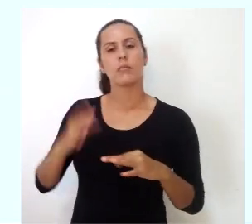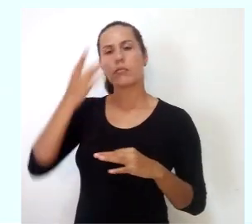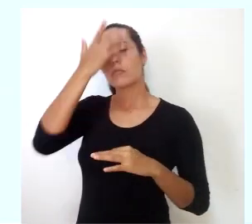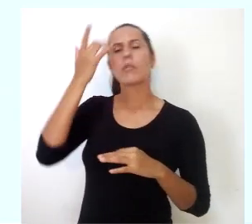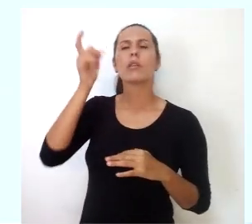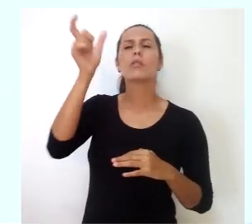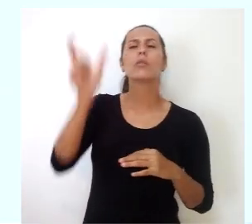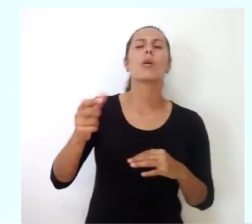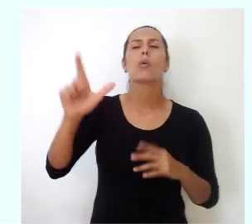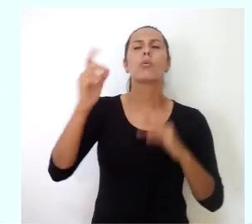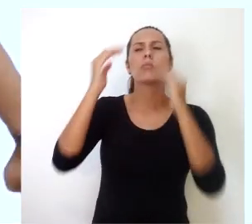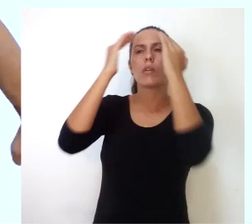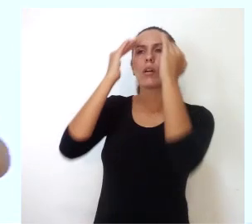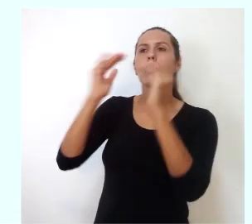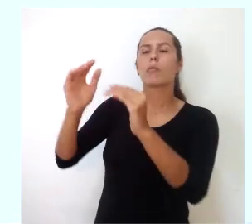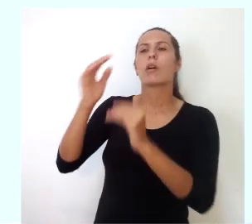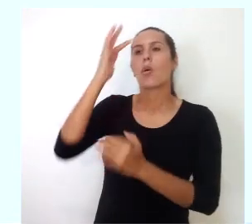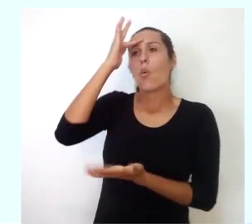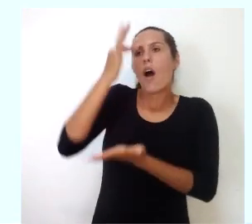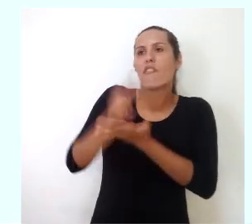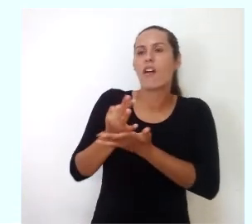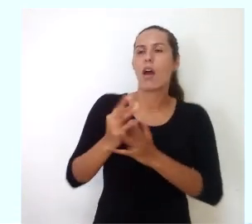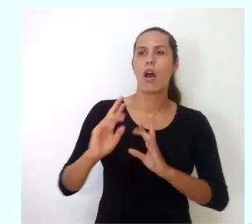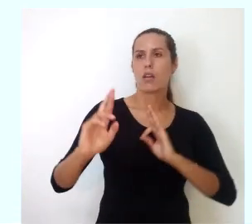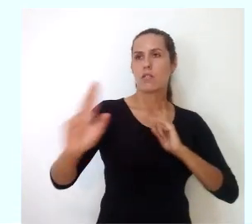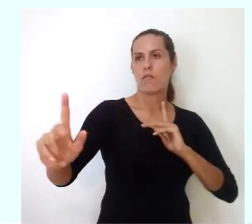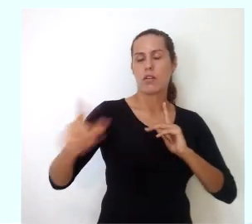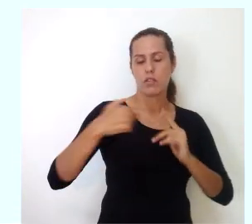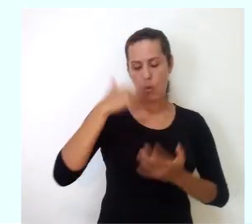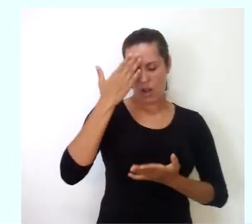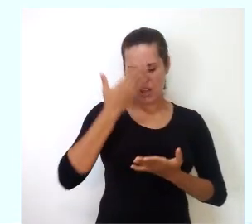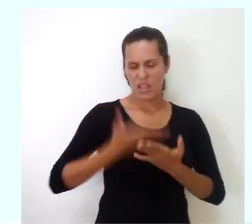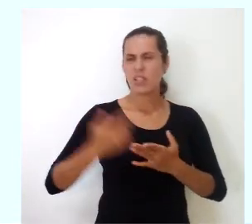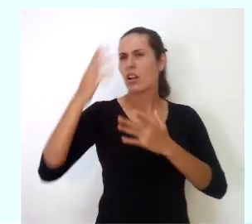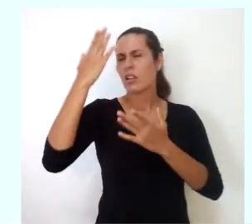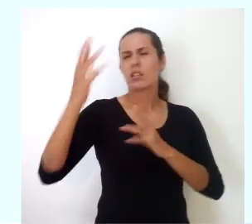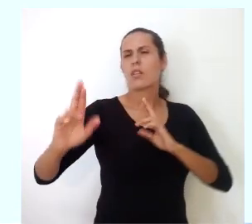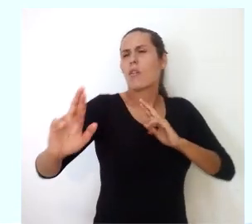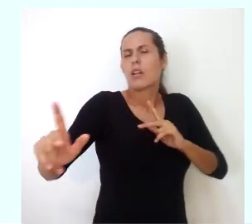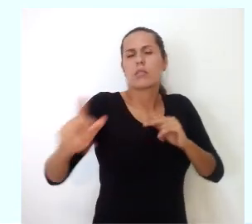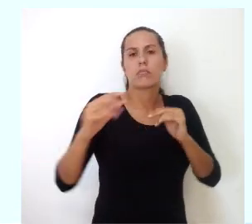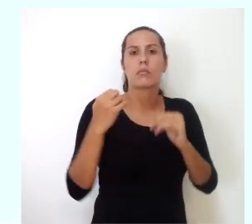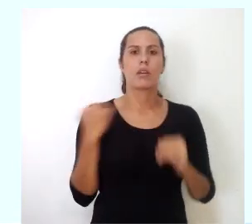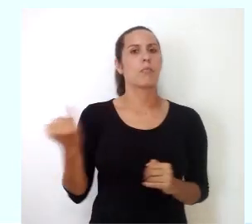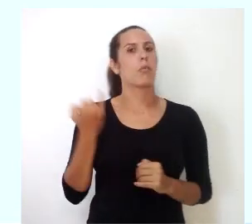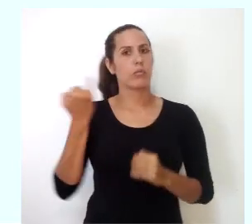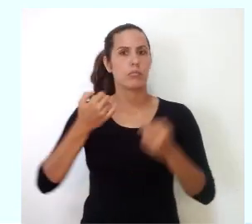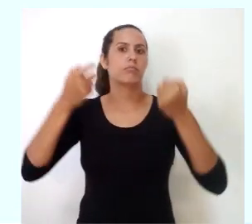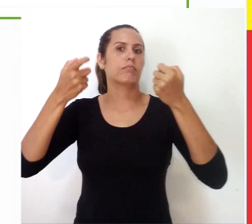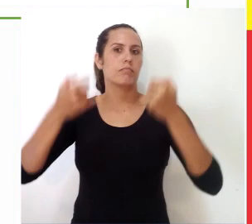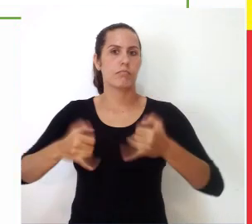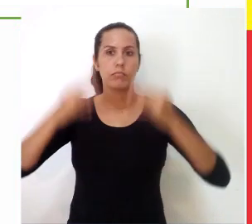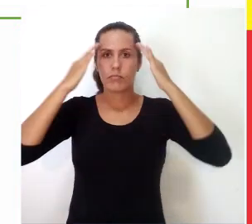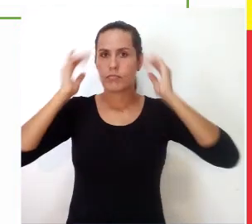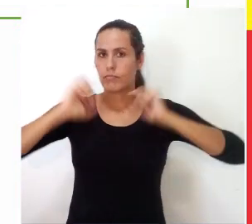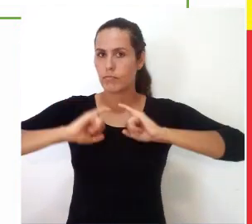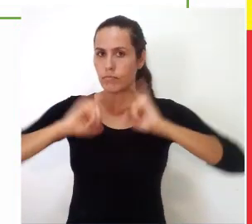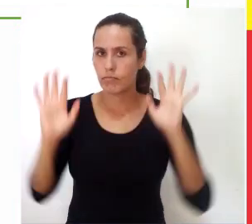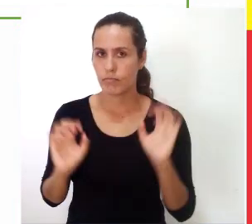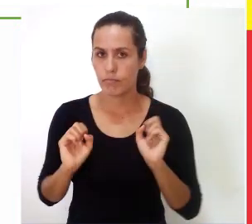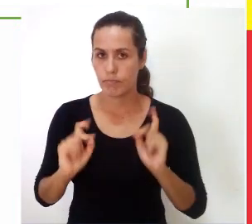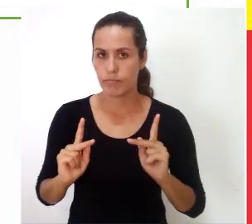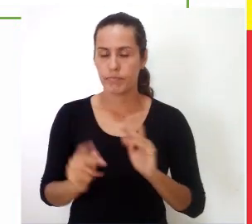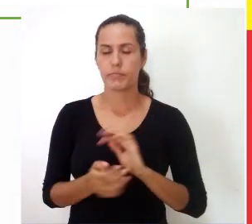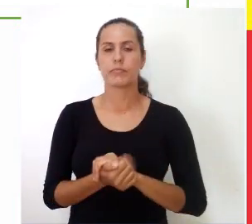outro por ele ter uma fé diferente daquela que eu tenho. É importante isso. Então, vejam só. Não